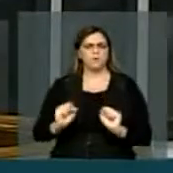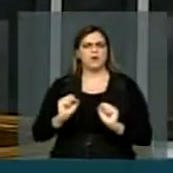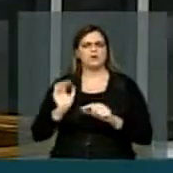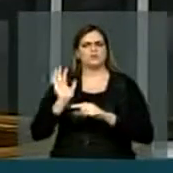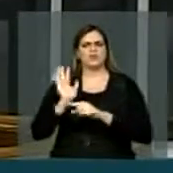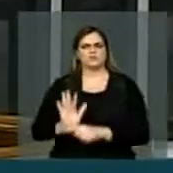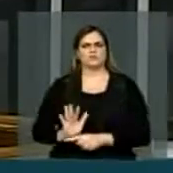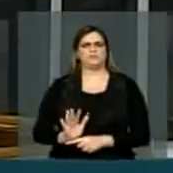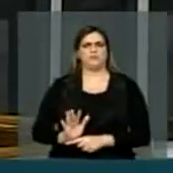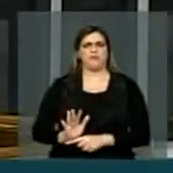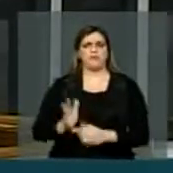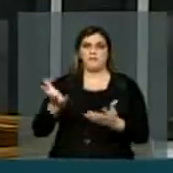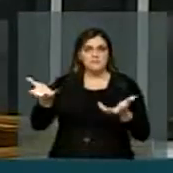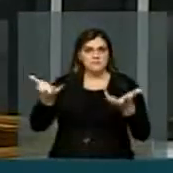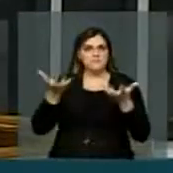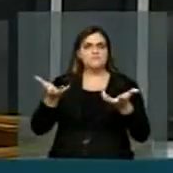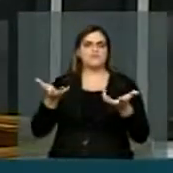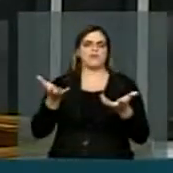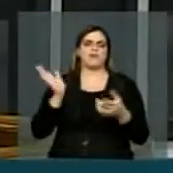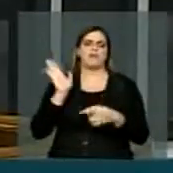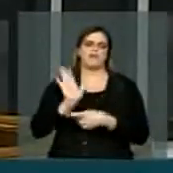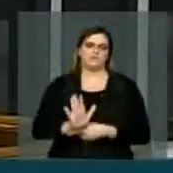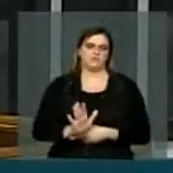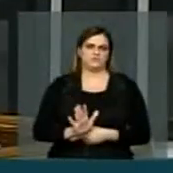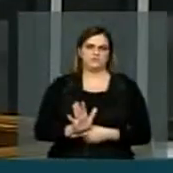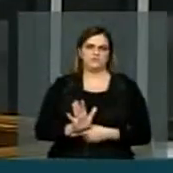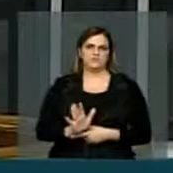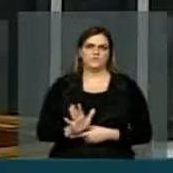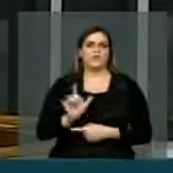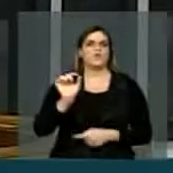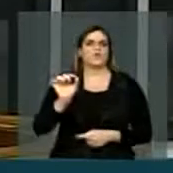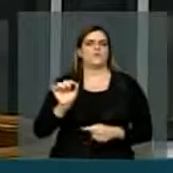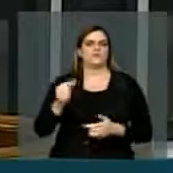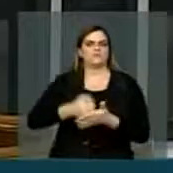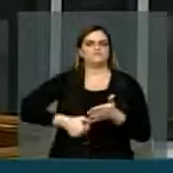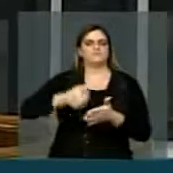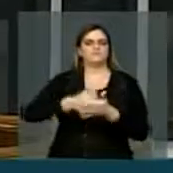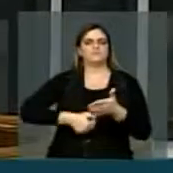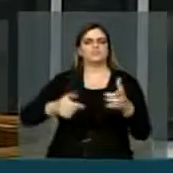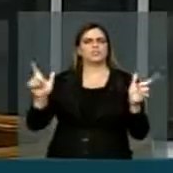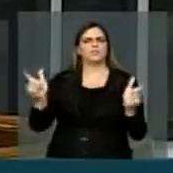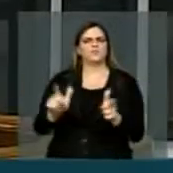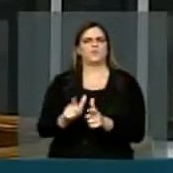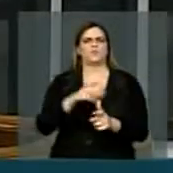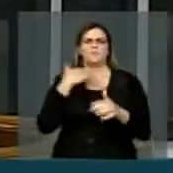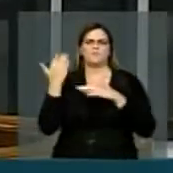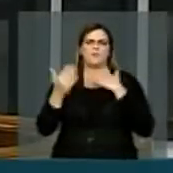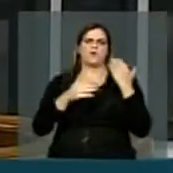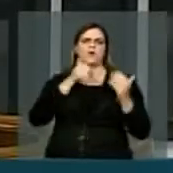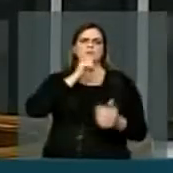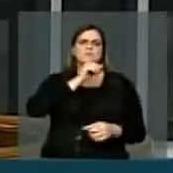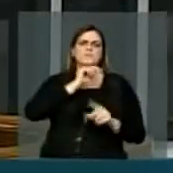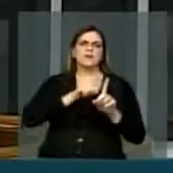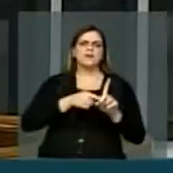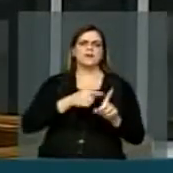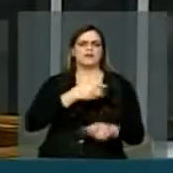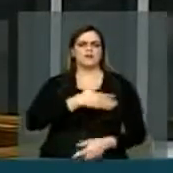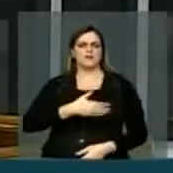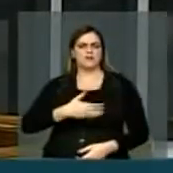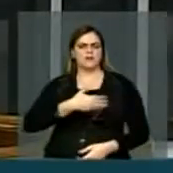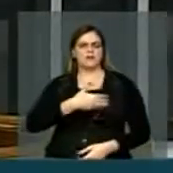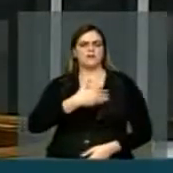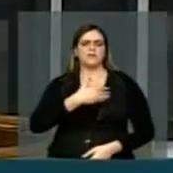e defendem essa causa, essa bandeira da redução da mortalidade materna e da redução